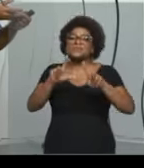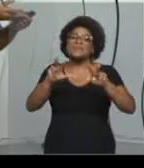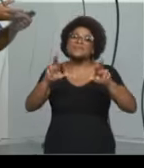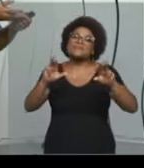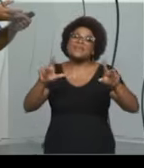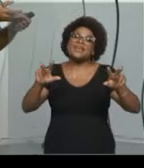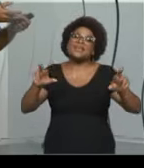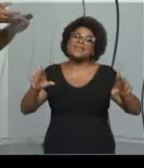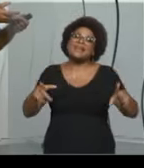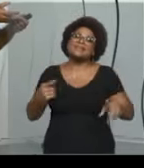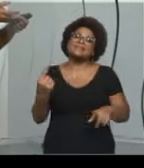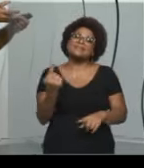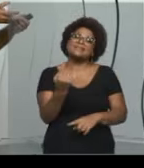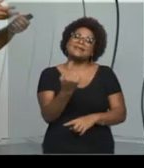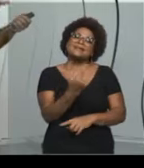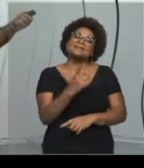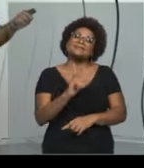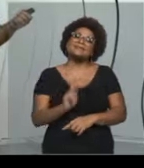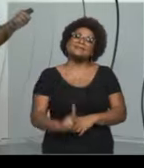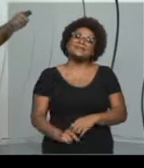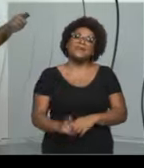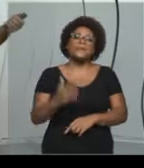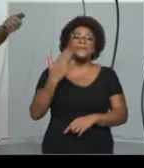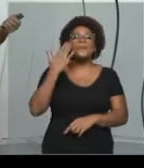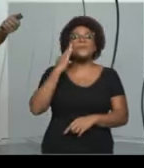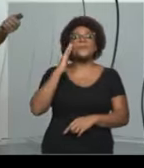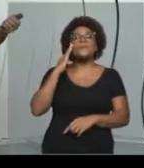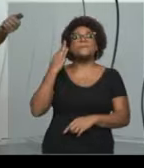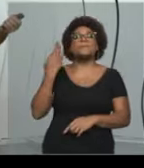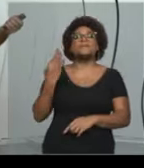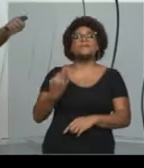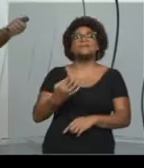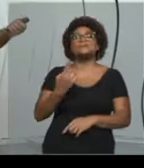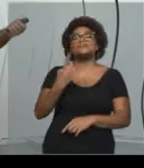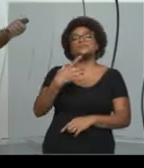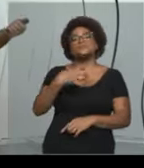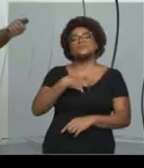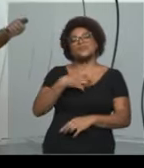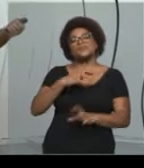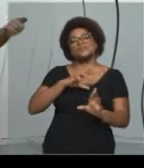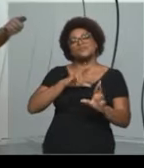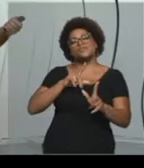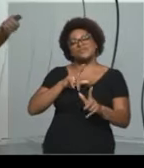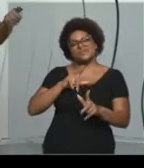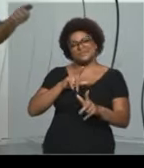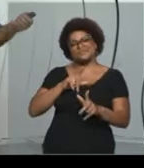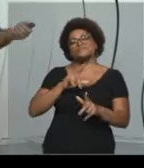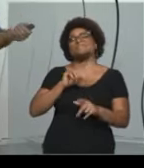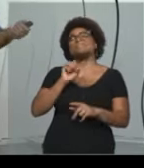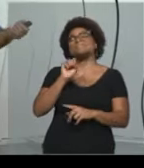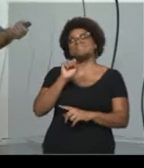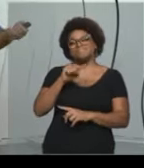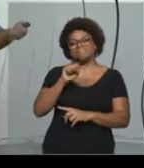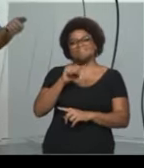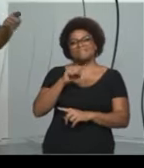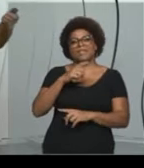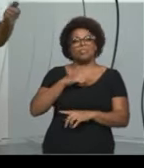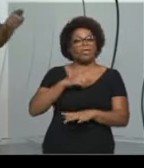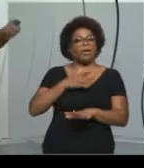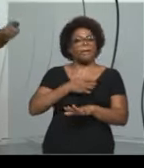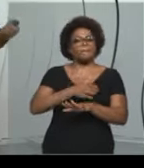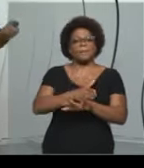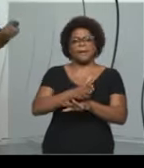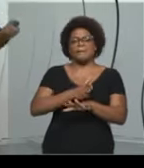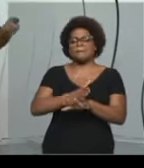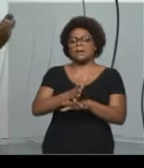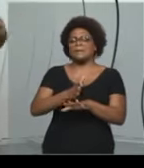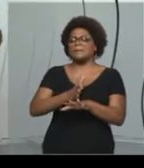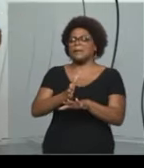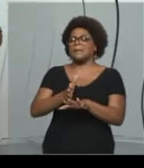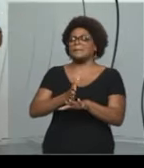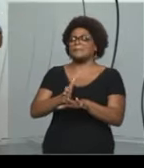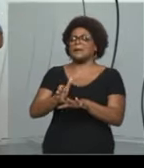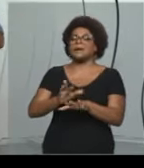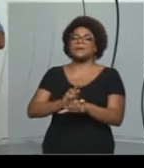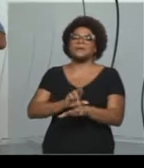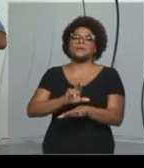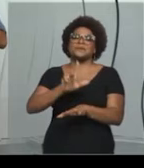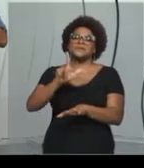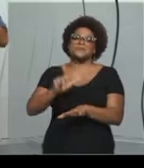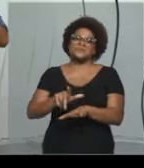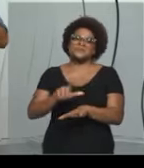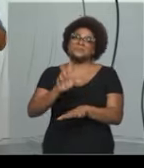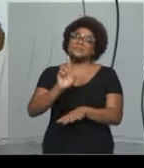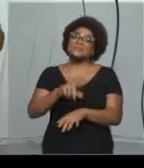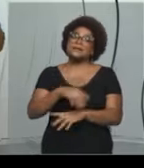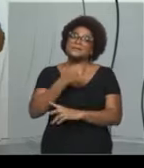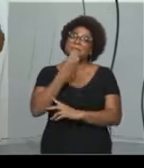fácil para outro aluno. Cada um vê aquilo de uma maneira diferente. São vários caminhos e isso é muito bom, porque você não